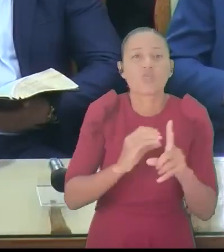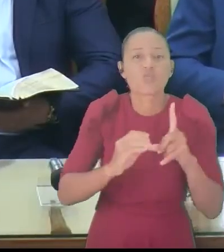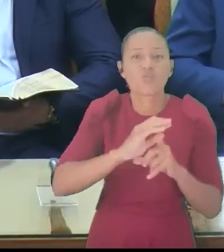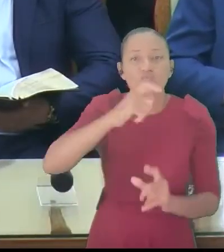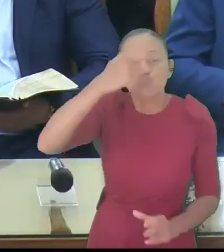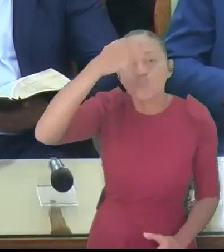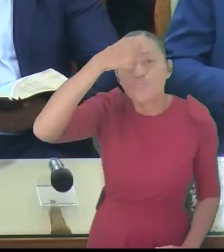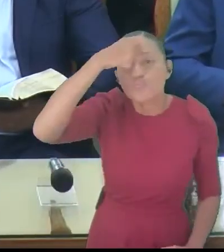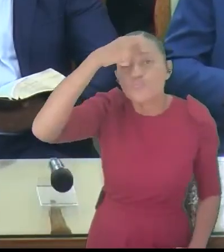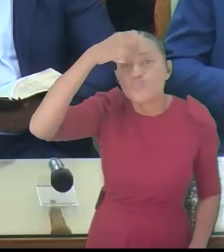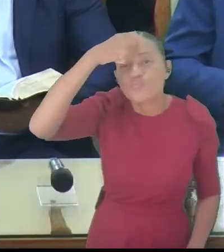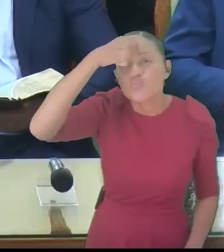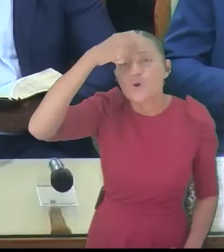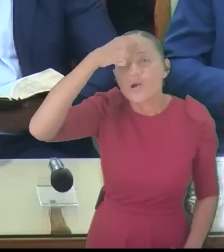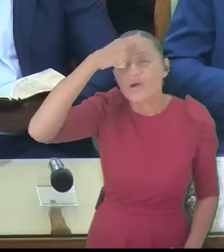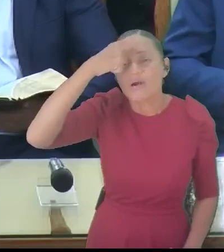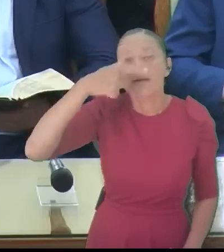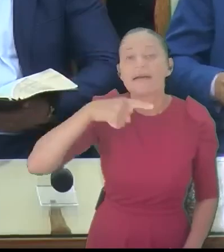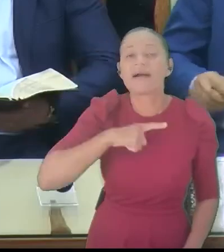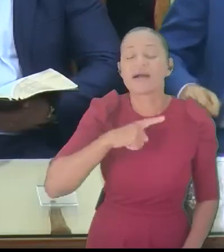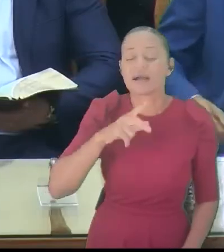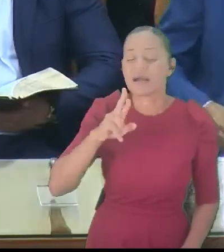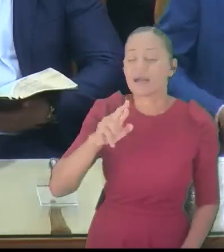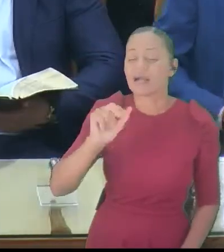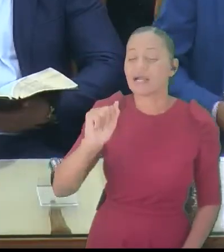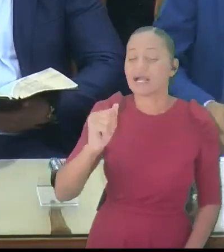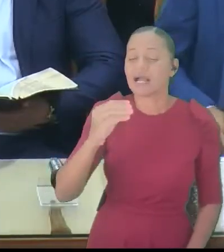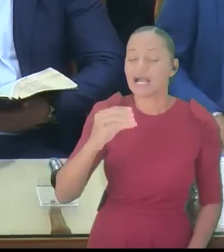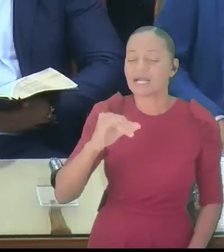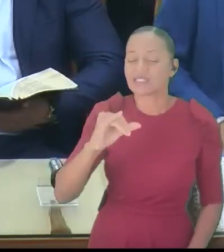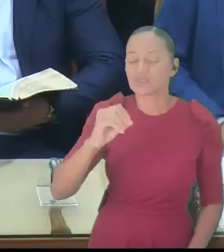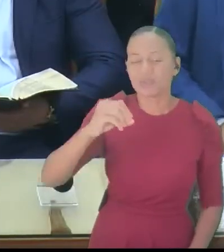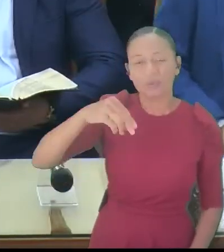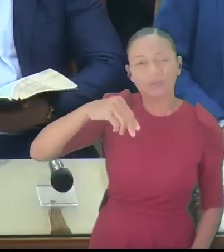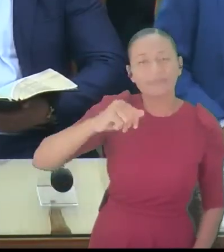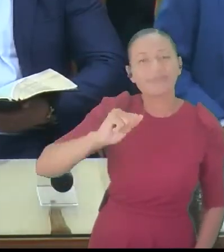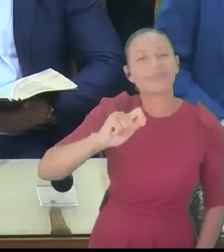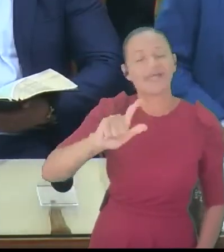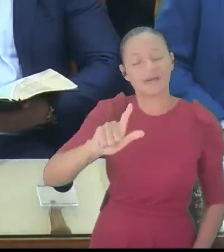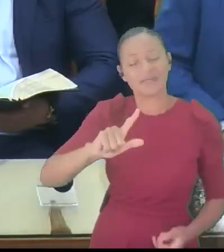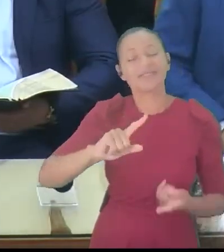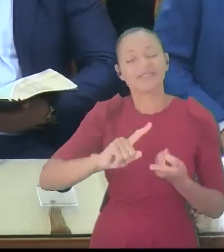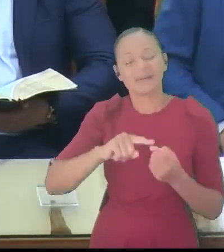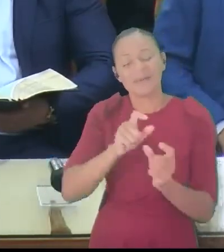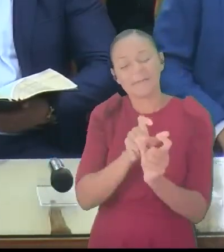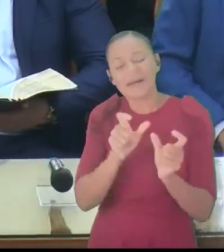racional. Que da palavra que vem raciocínio.